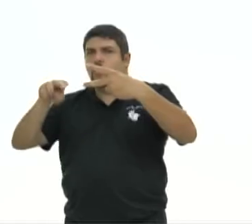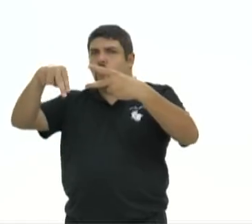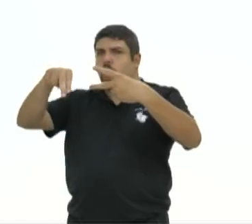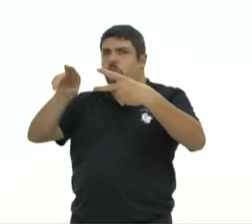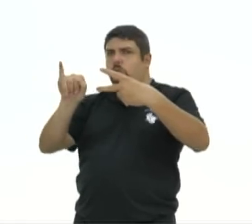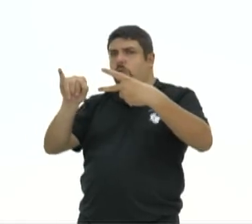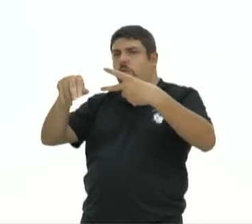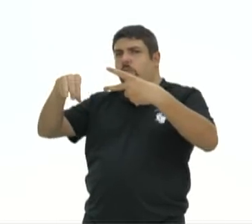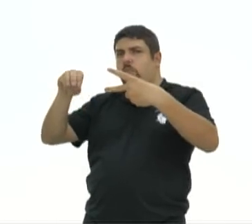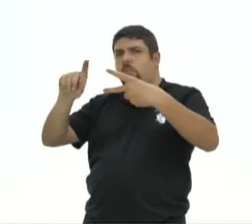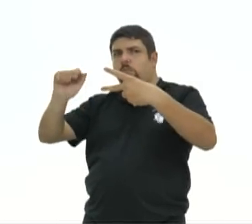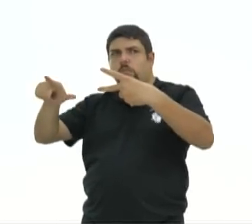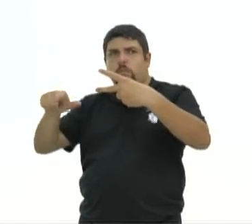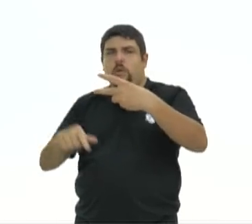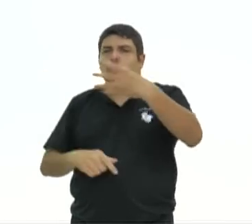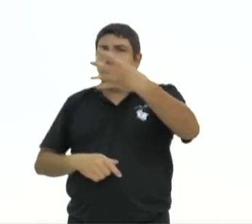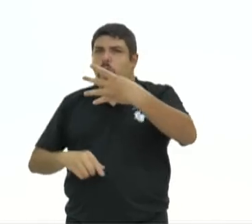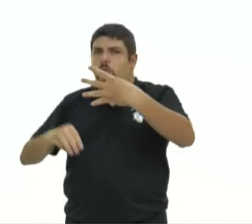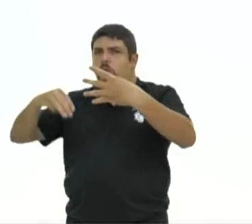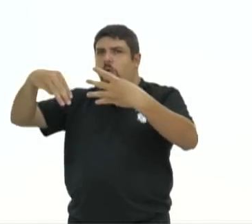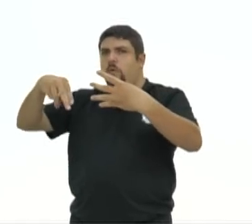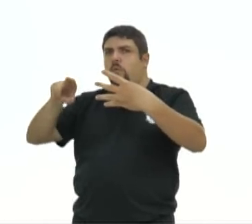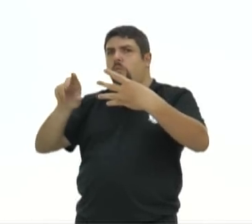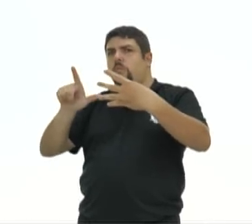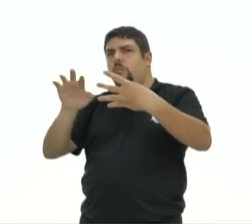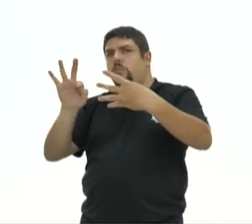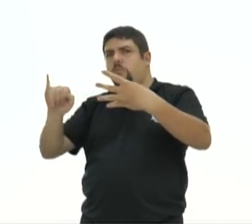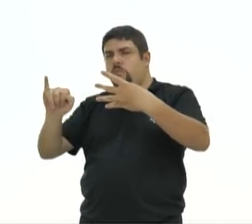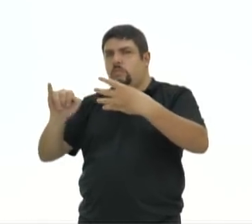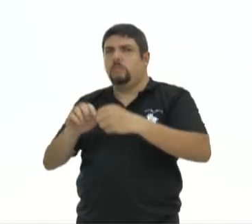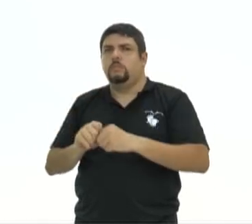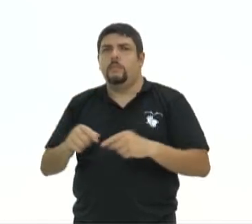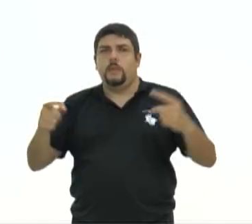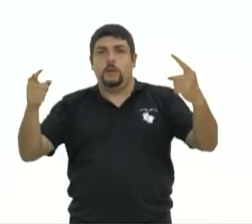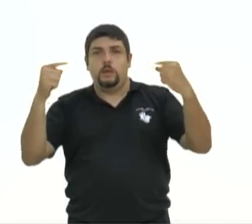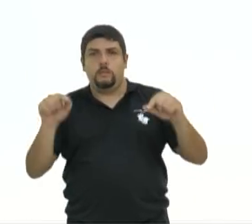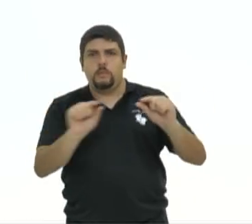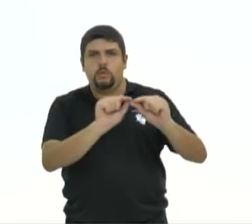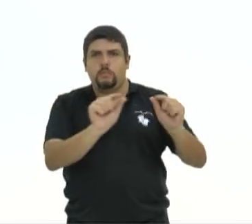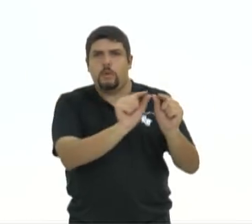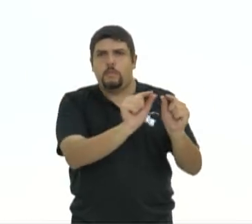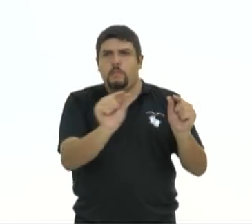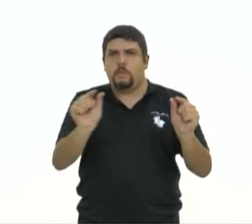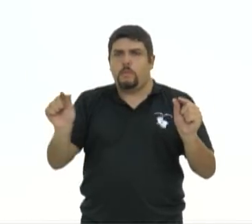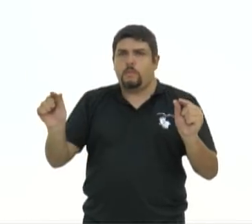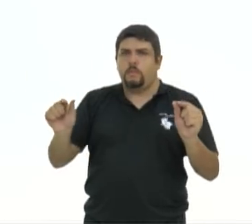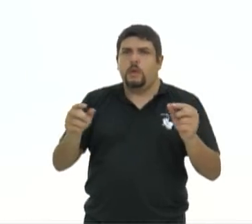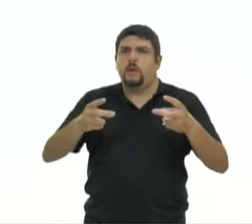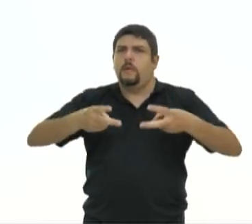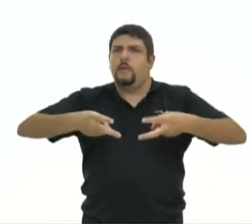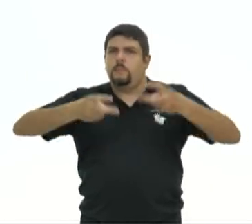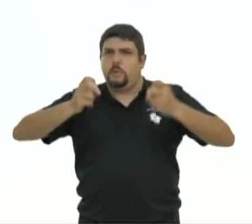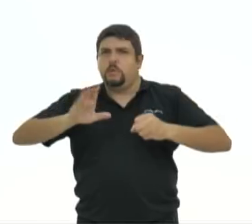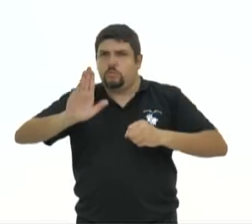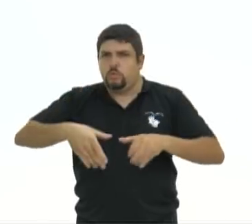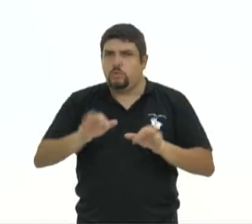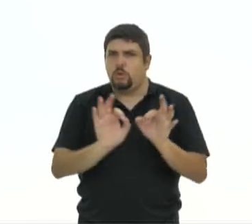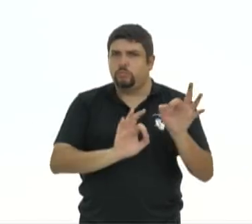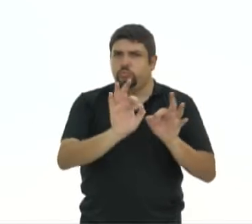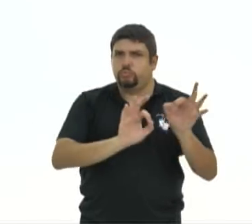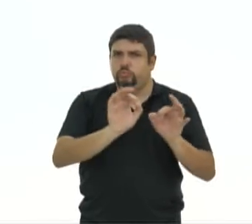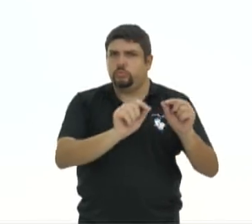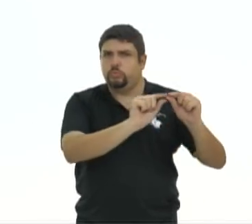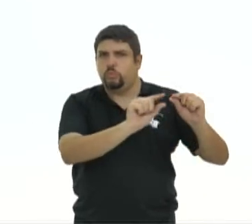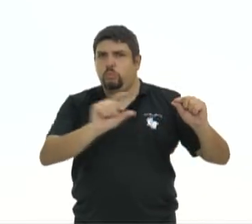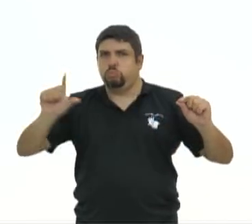Ok? E daqui nos parênteses, eu tenho várias sequências, vários roles, perceba que está tudo em ordem, na ordem certinha, para